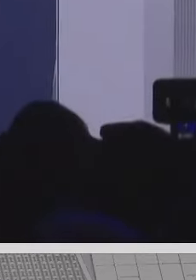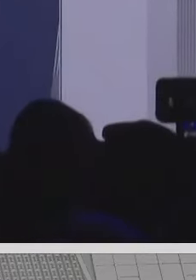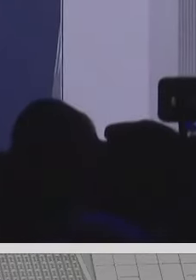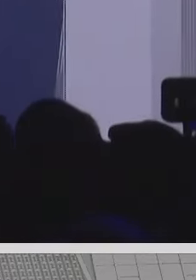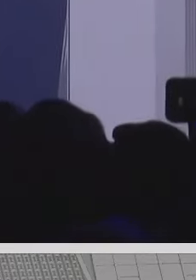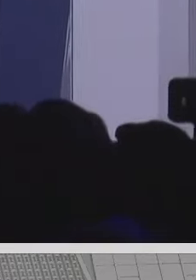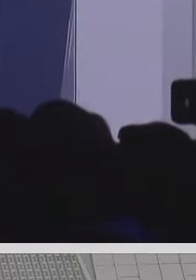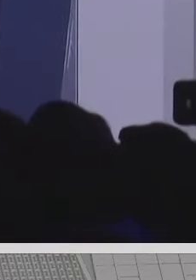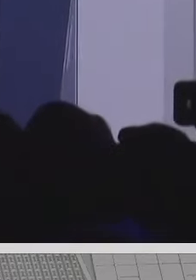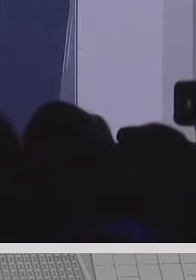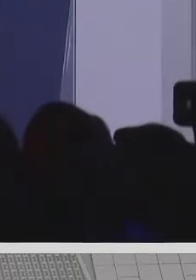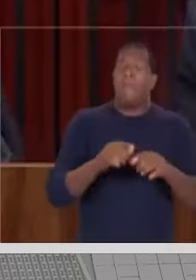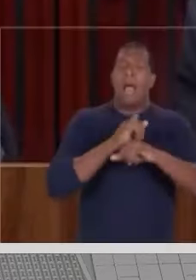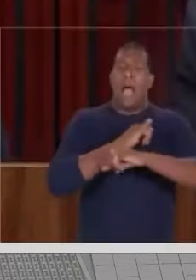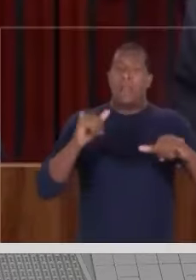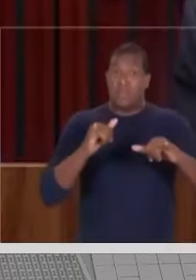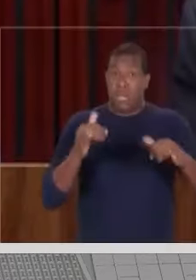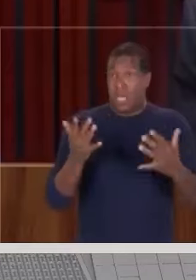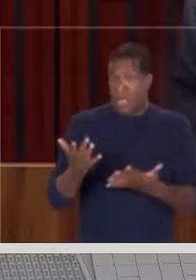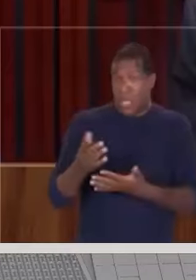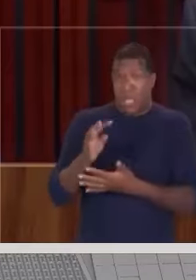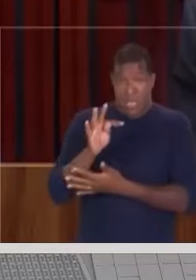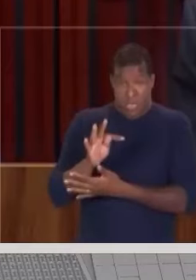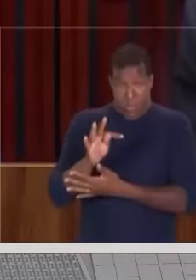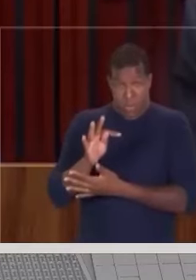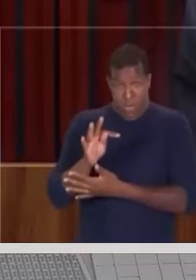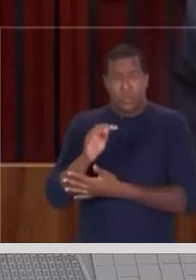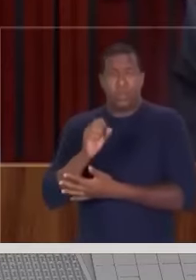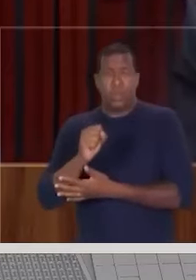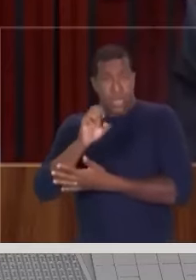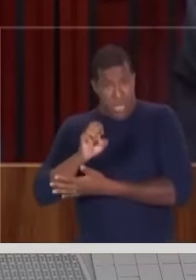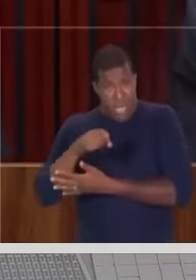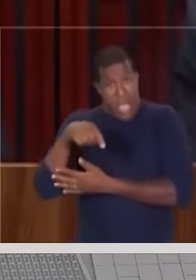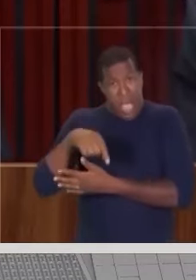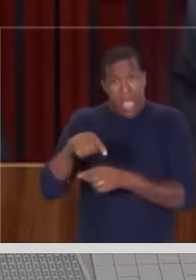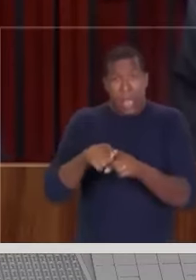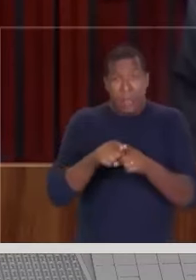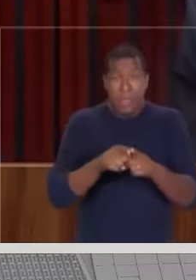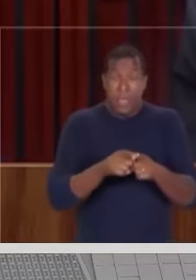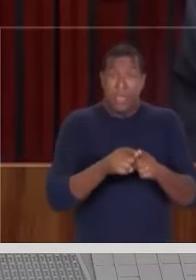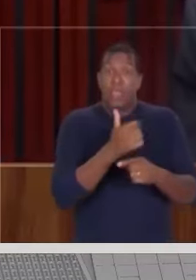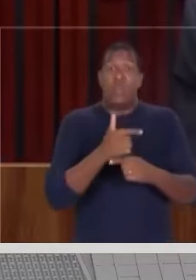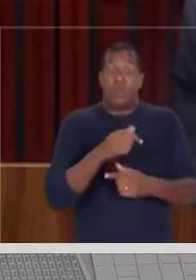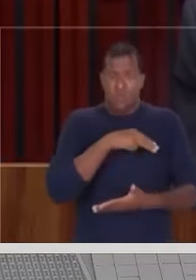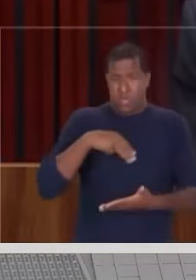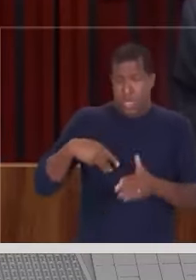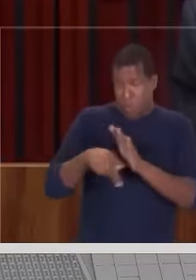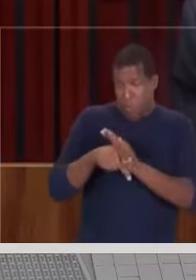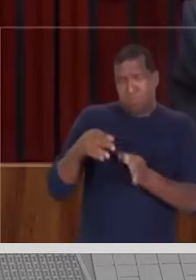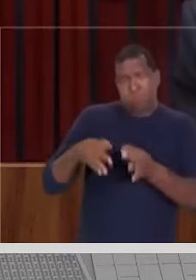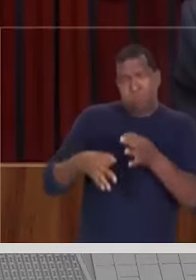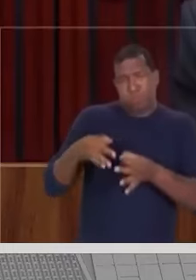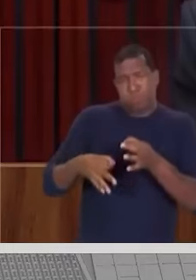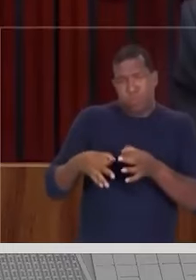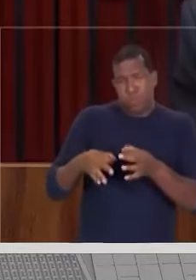A Big Tech, ela também tem que se autoconter. Ela tem que se autoconter aquilo que